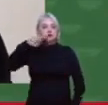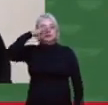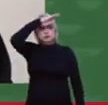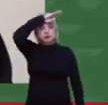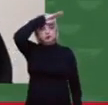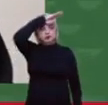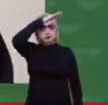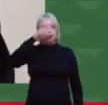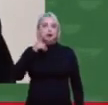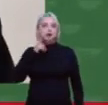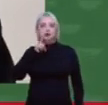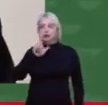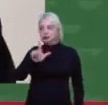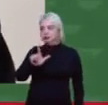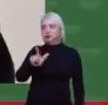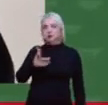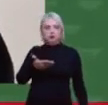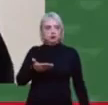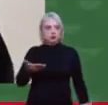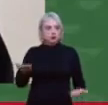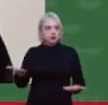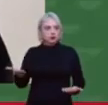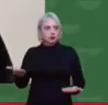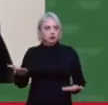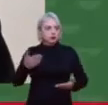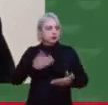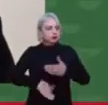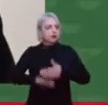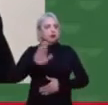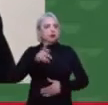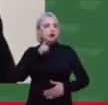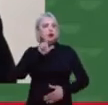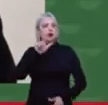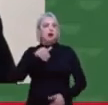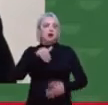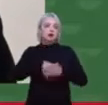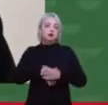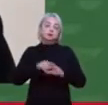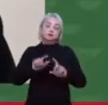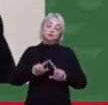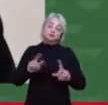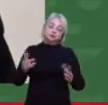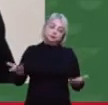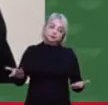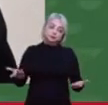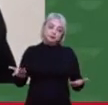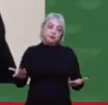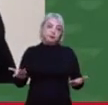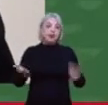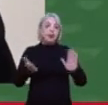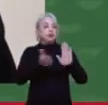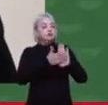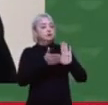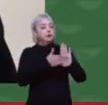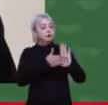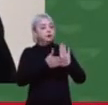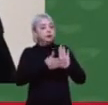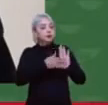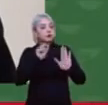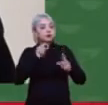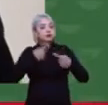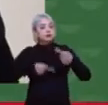Bolsonaro conseguiu com a sua eleição. Agora, as propostas que estão